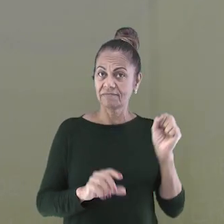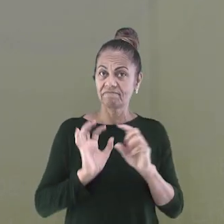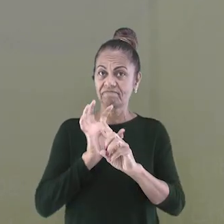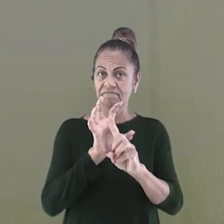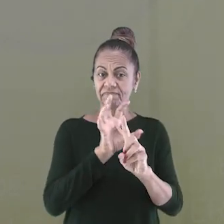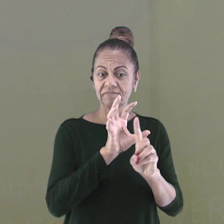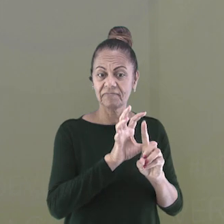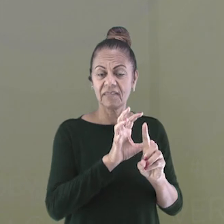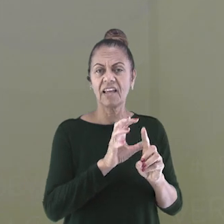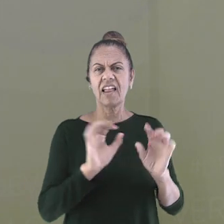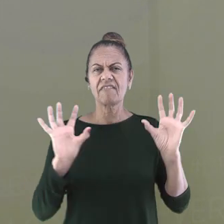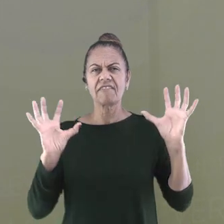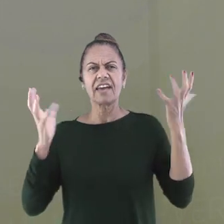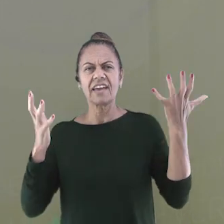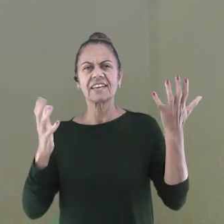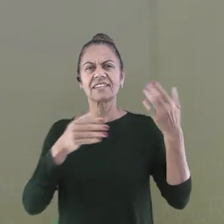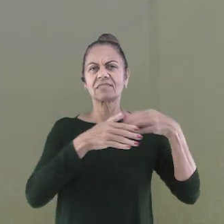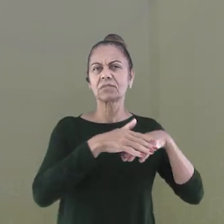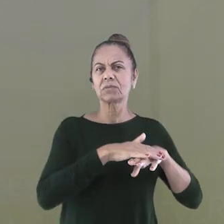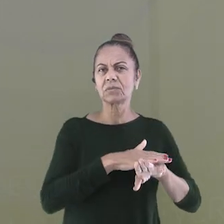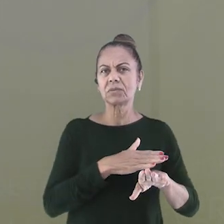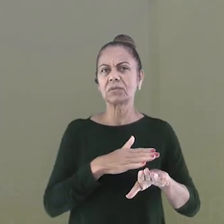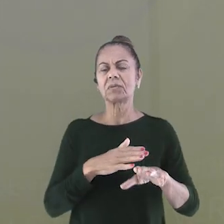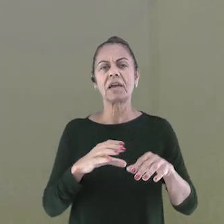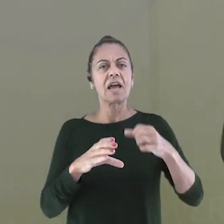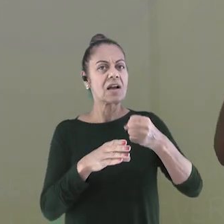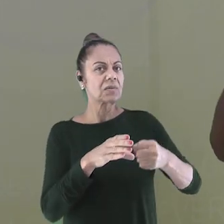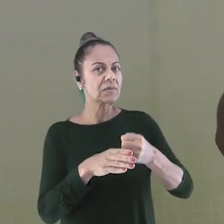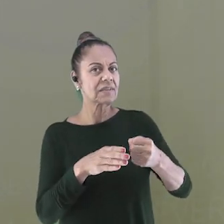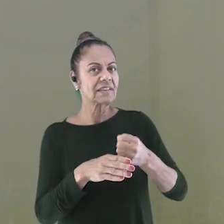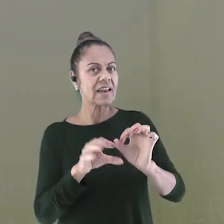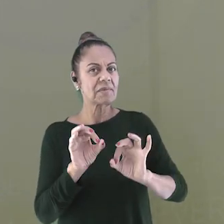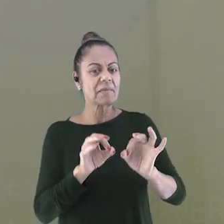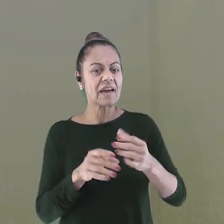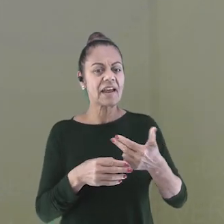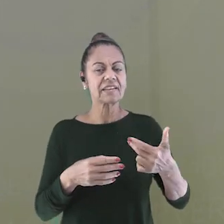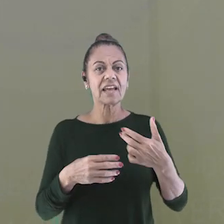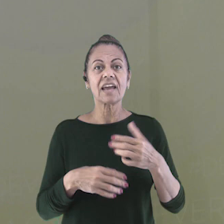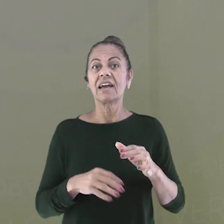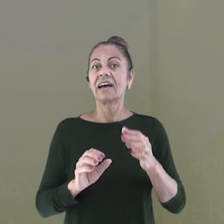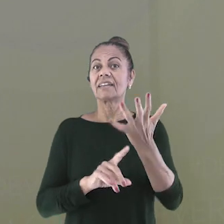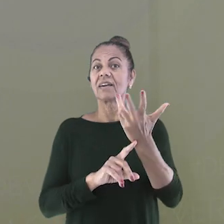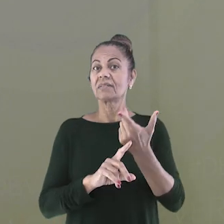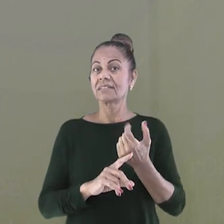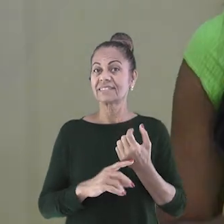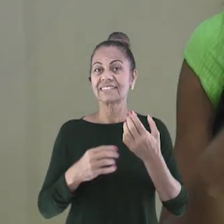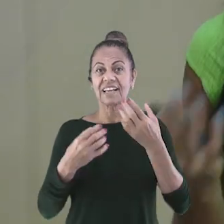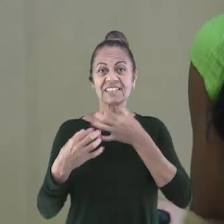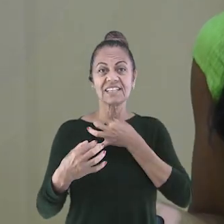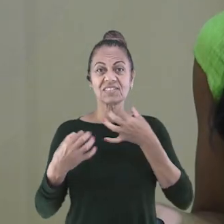gerou uma diversidade nos hábitos, festas, na culinária e até acessórios utilizados pelas pessoas?